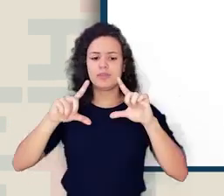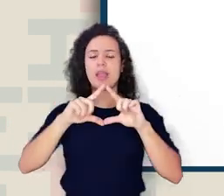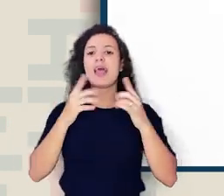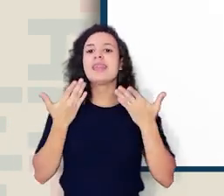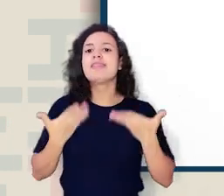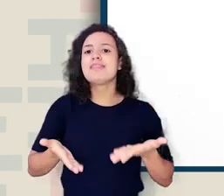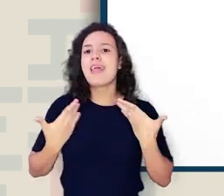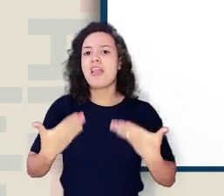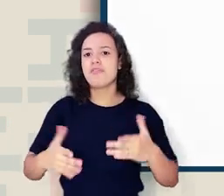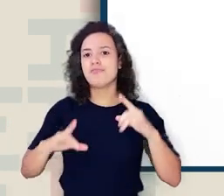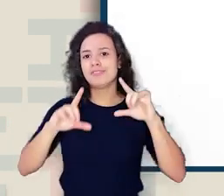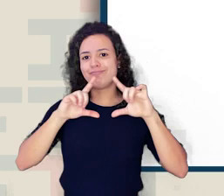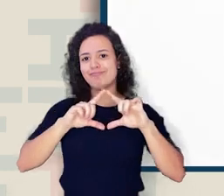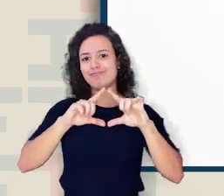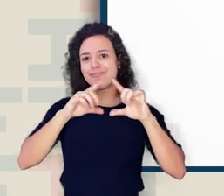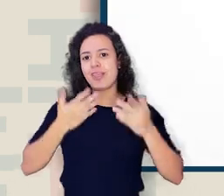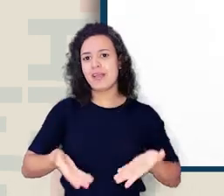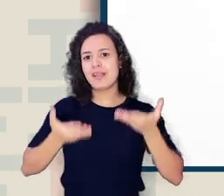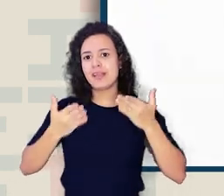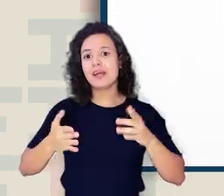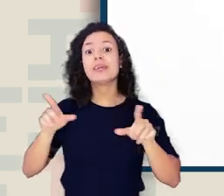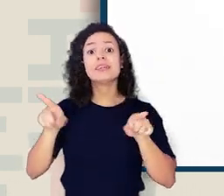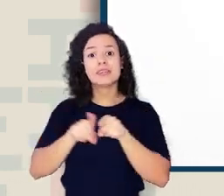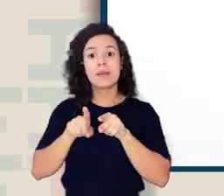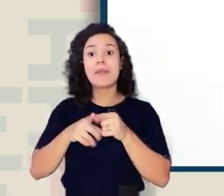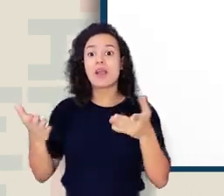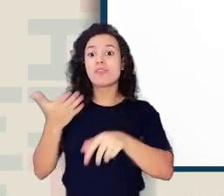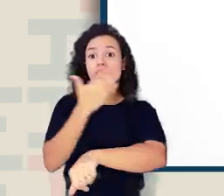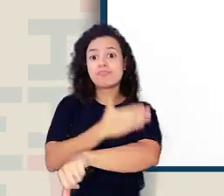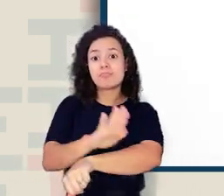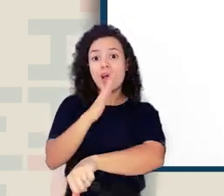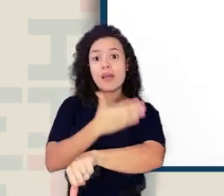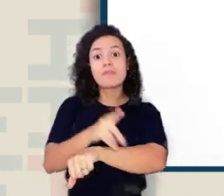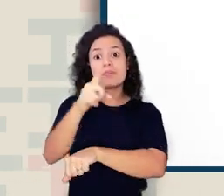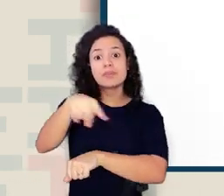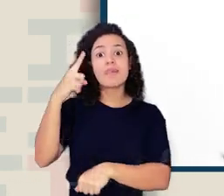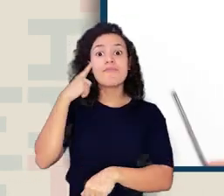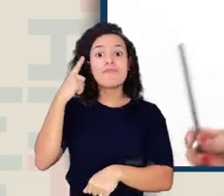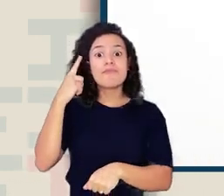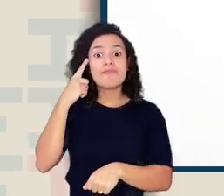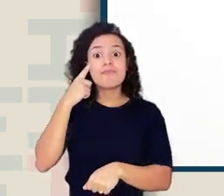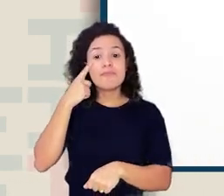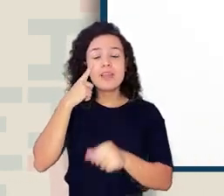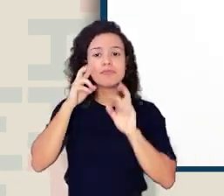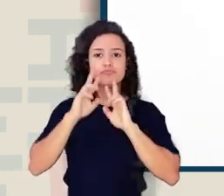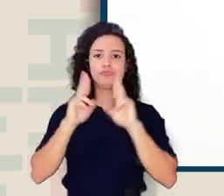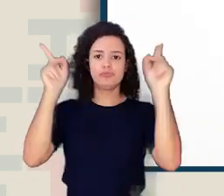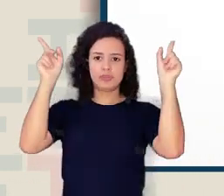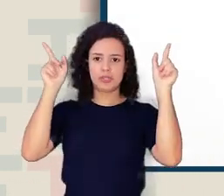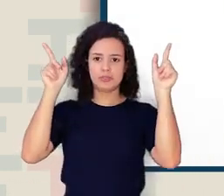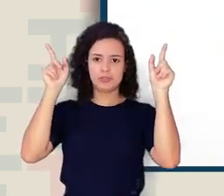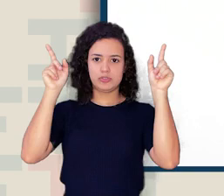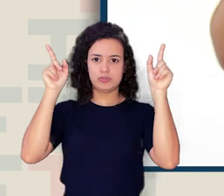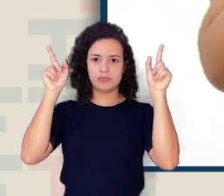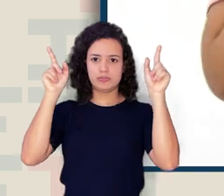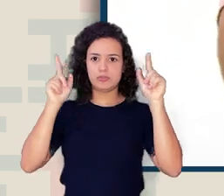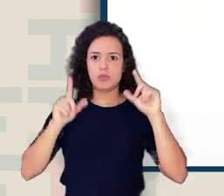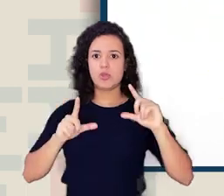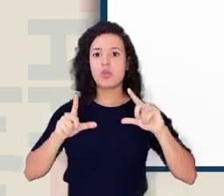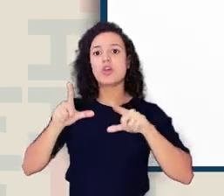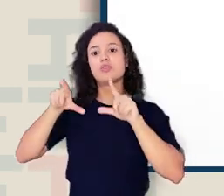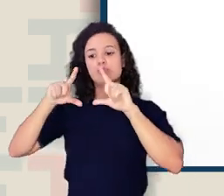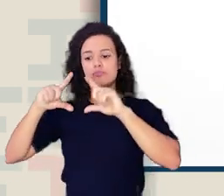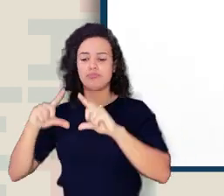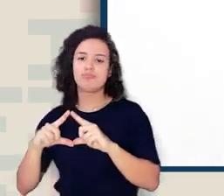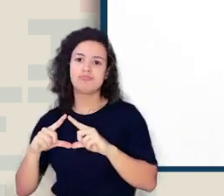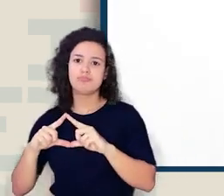essa estrutura, é uma estrutura mais leve, e também vou fazer aqui uma rápida execução para vocês perceberem a diferença